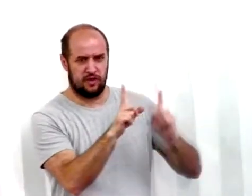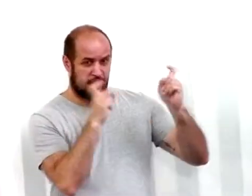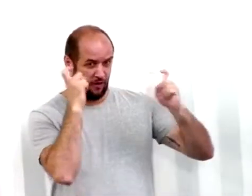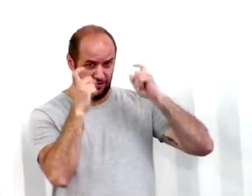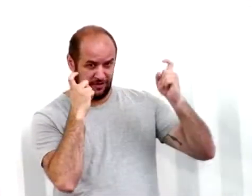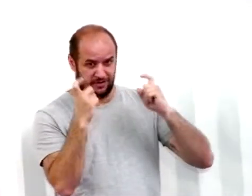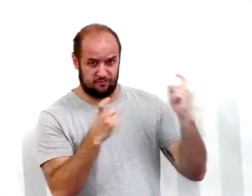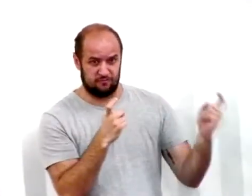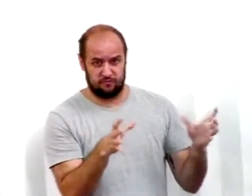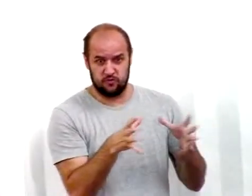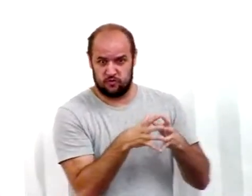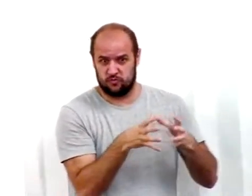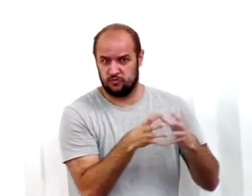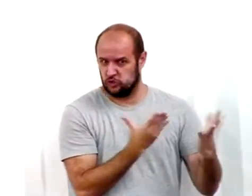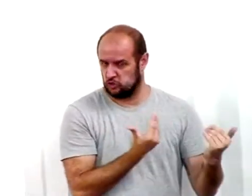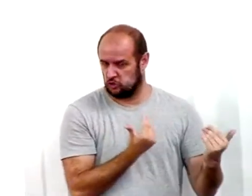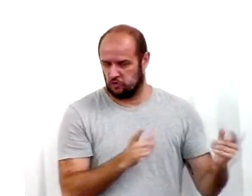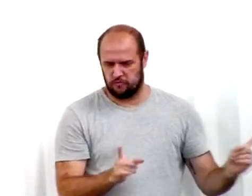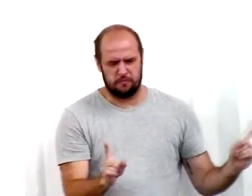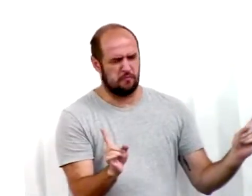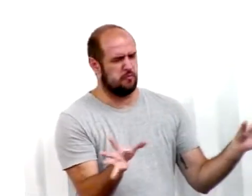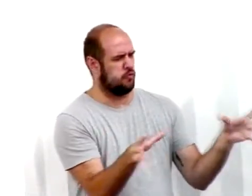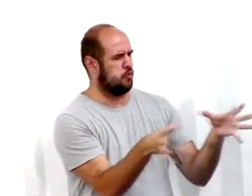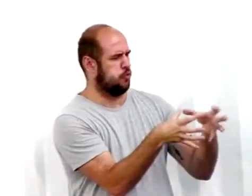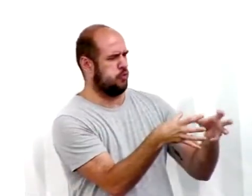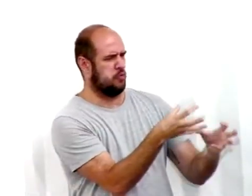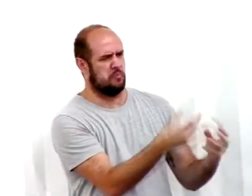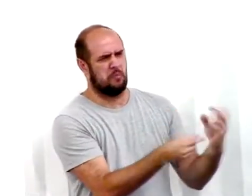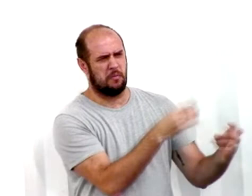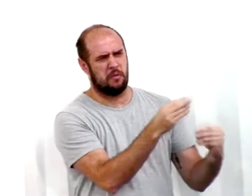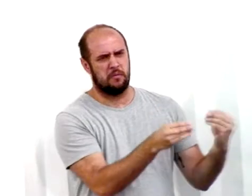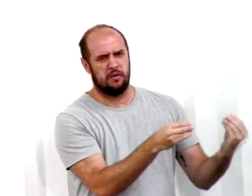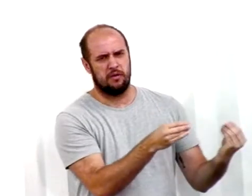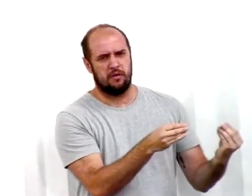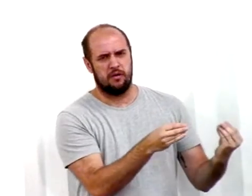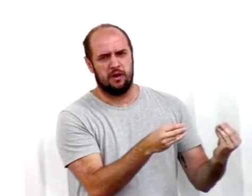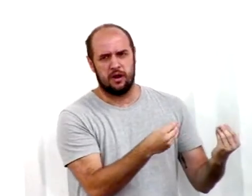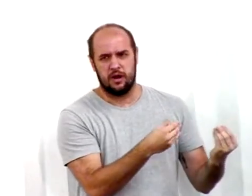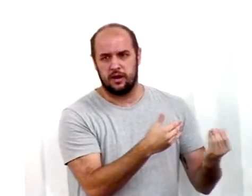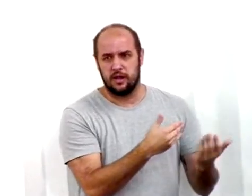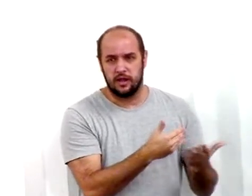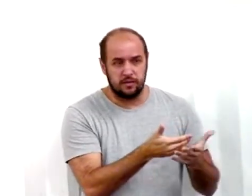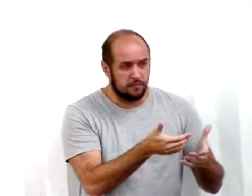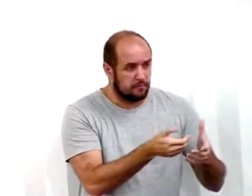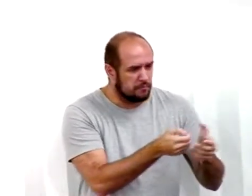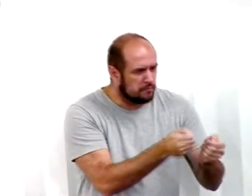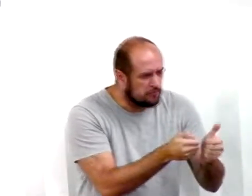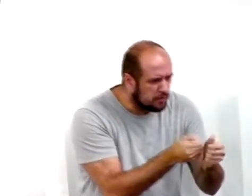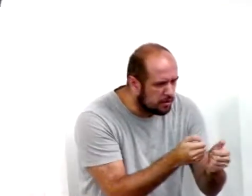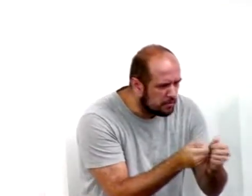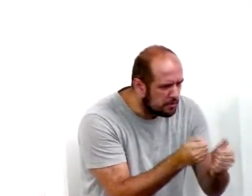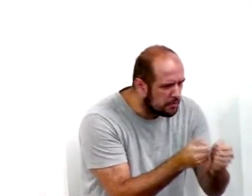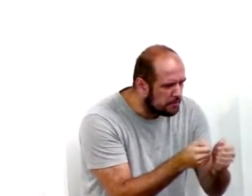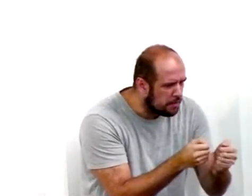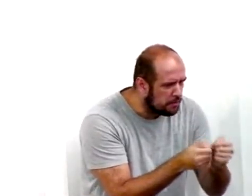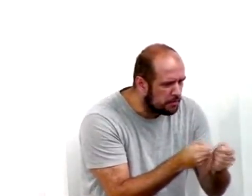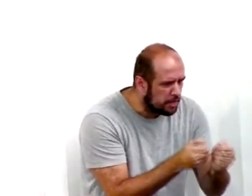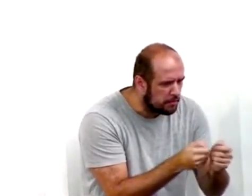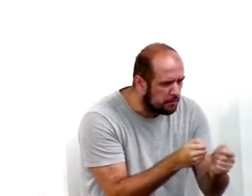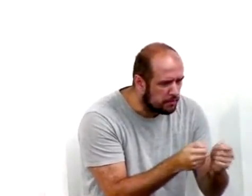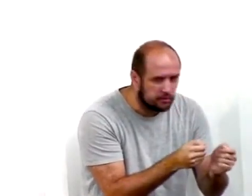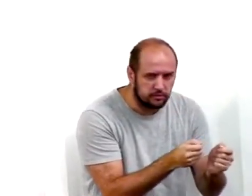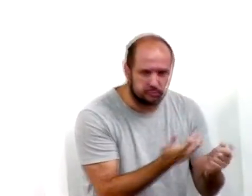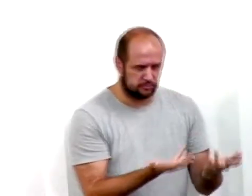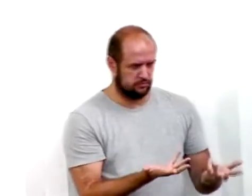assim em tribos, e todos eles começam a conversar por chat. Eles estão